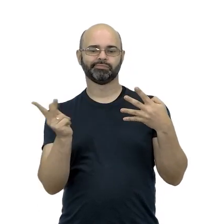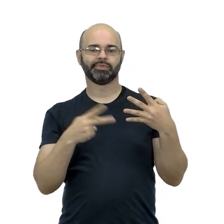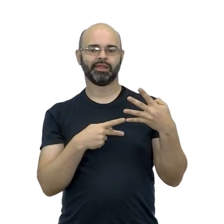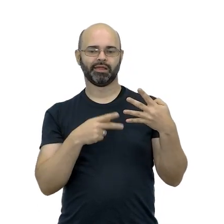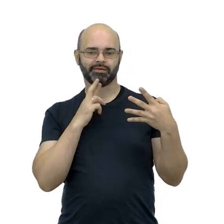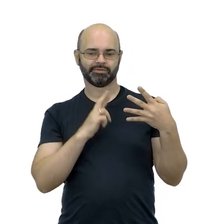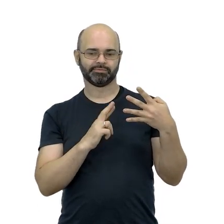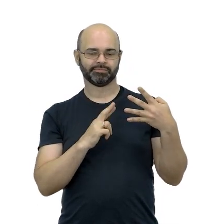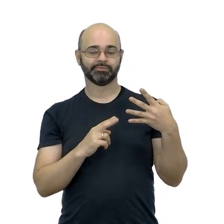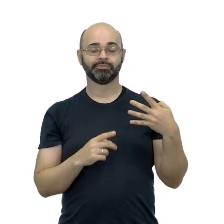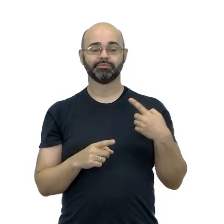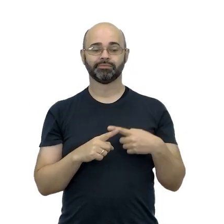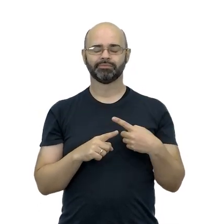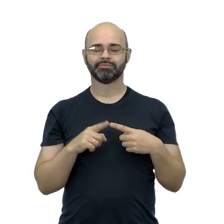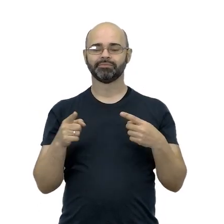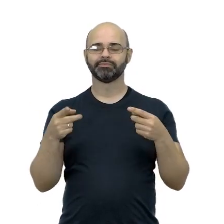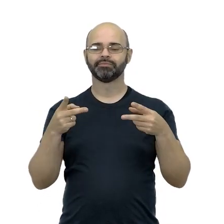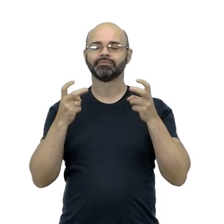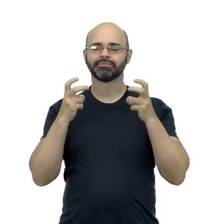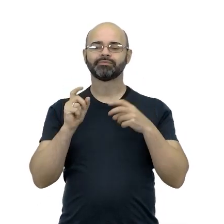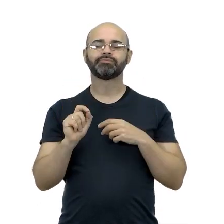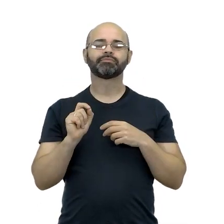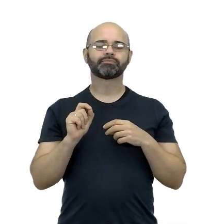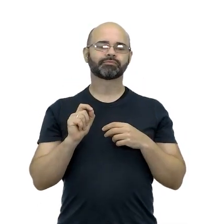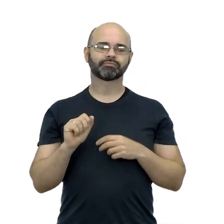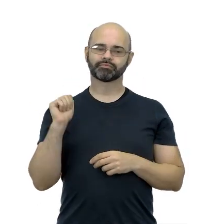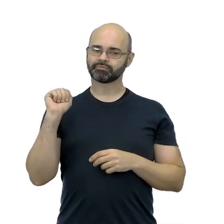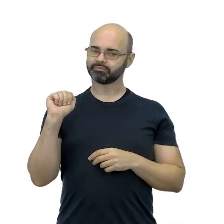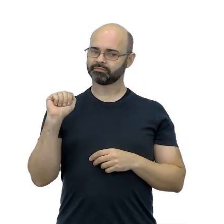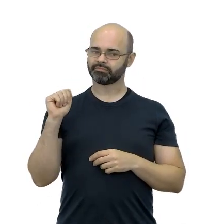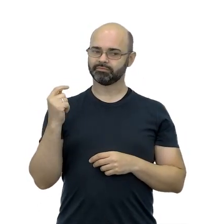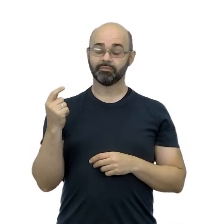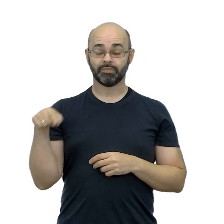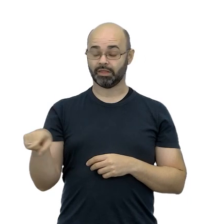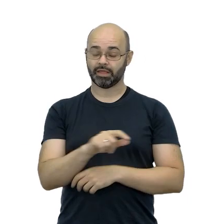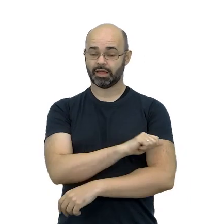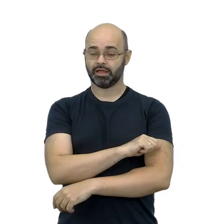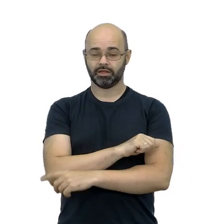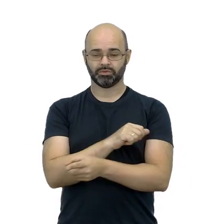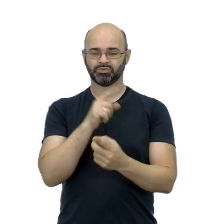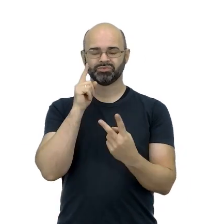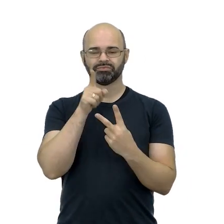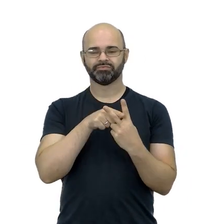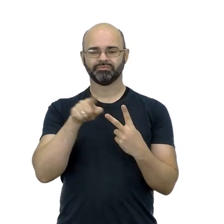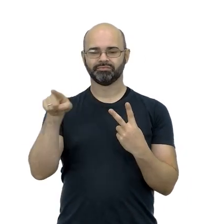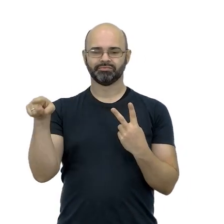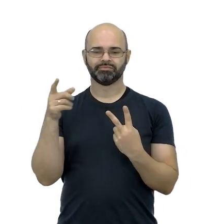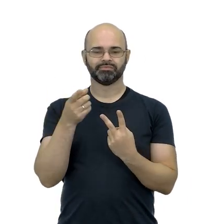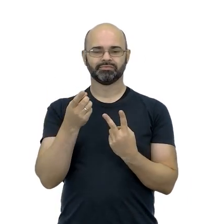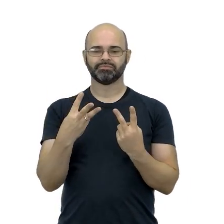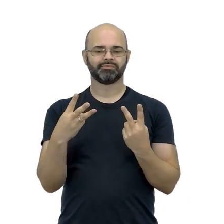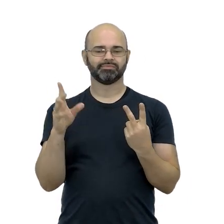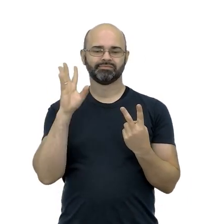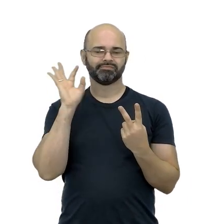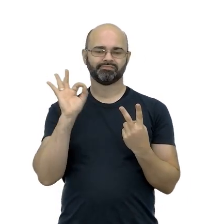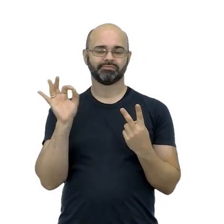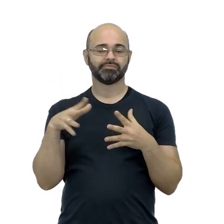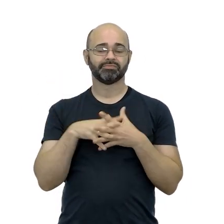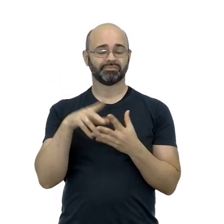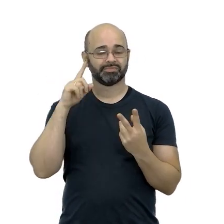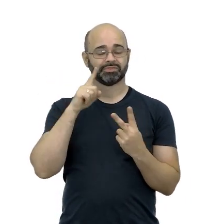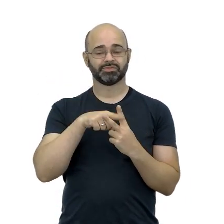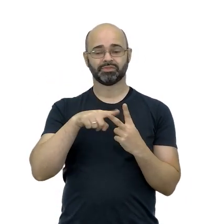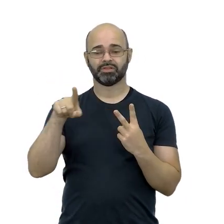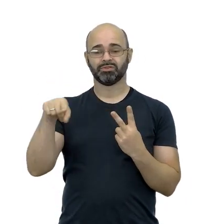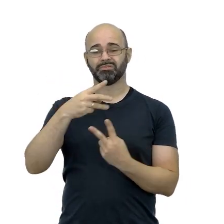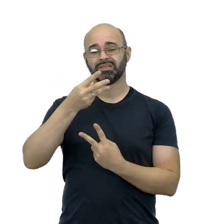anotou isso, o que eu percebo? Que o aluno não conseguiu entender a raiz quadrada de 13 e achou que fosse uma raiz cúbica de